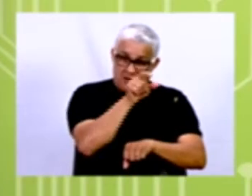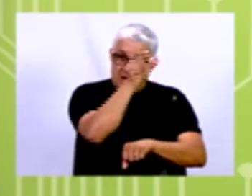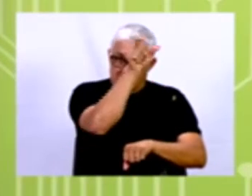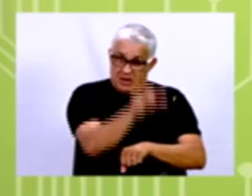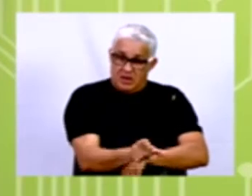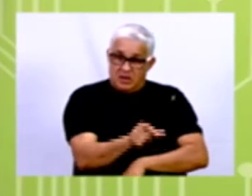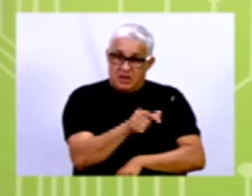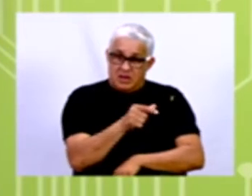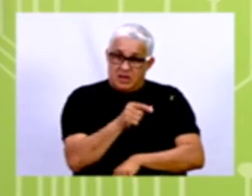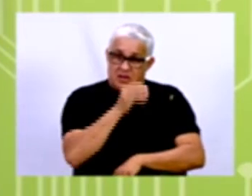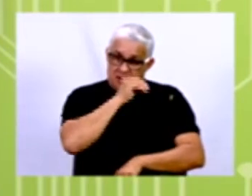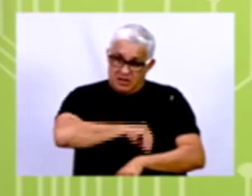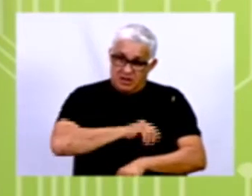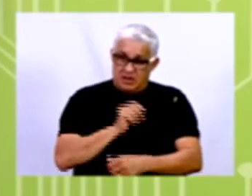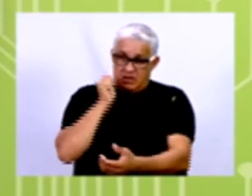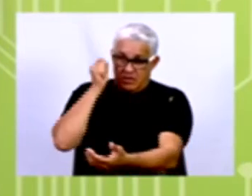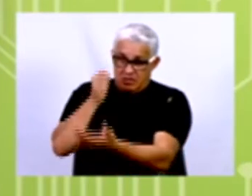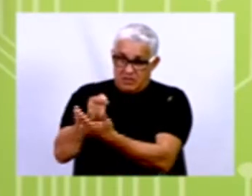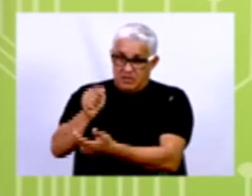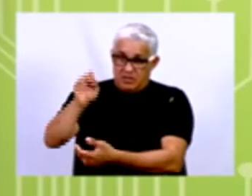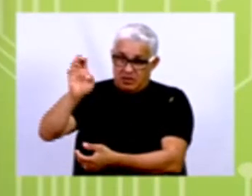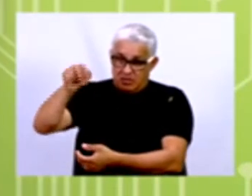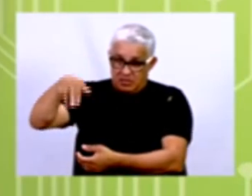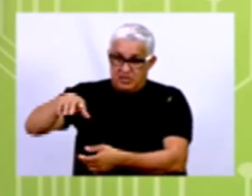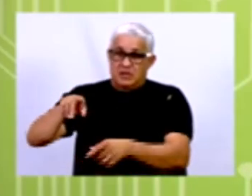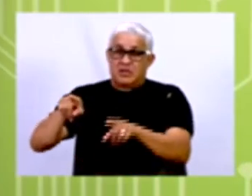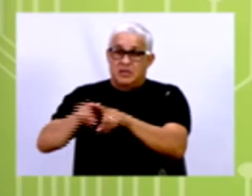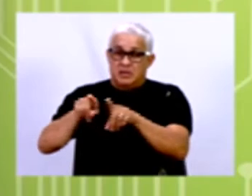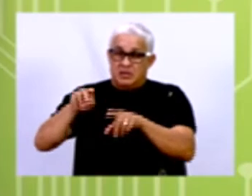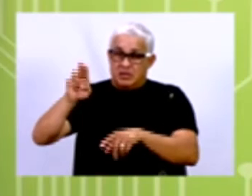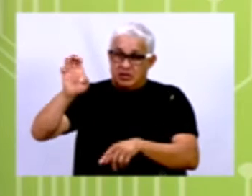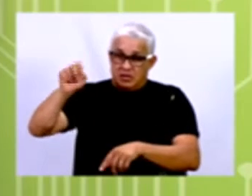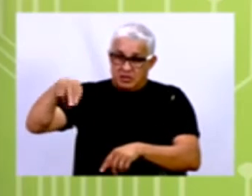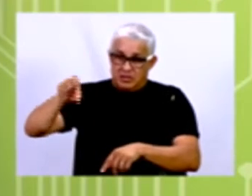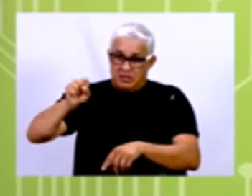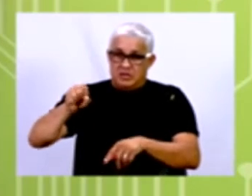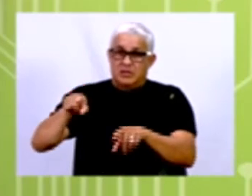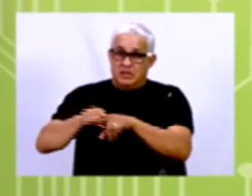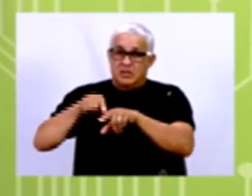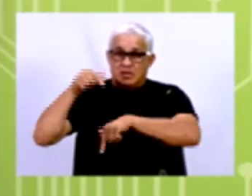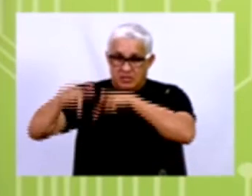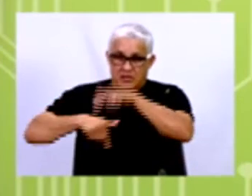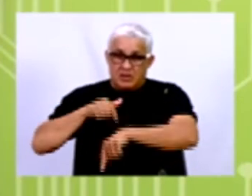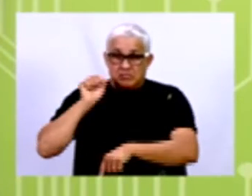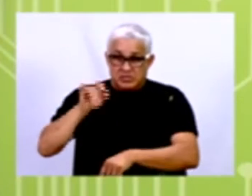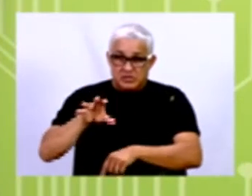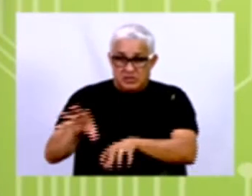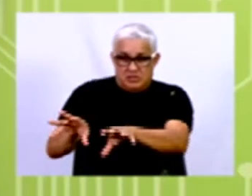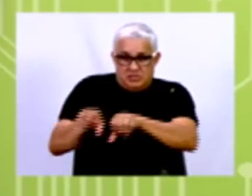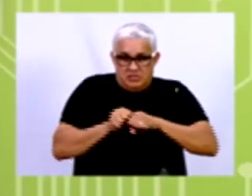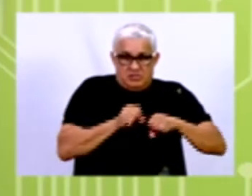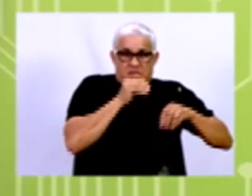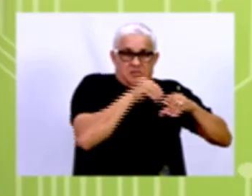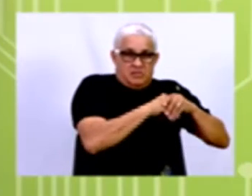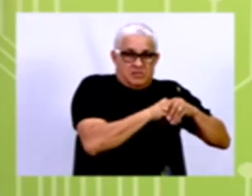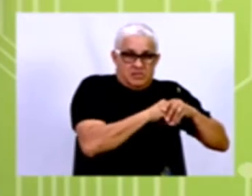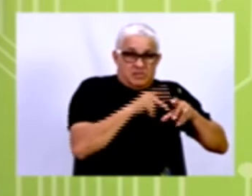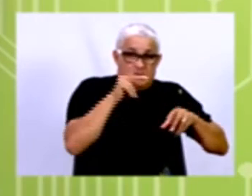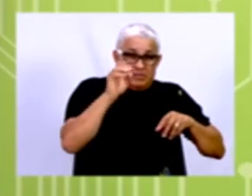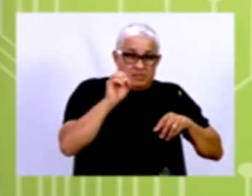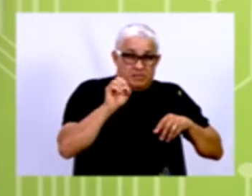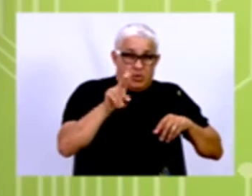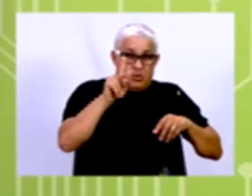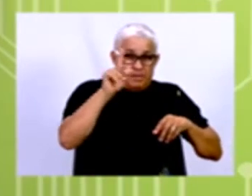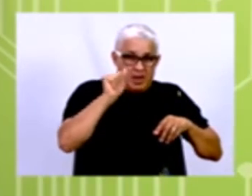esse volume de renda comprando bens e serviços. Se ele não compra isso e poupa, significa que o sistema